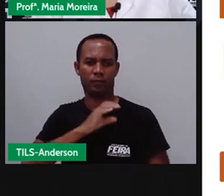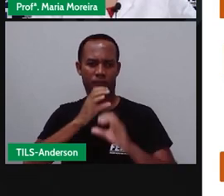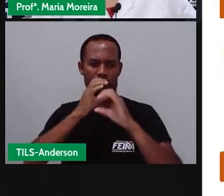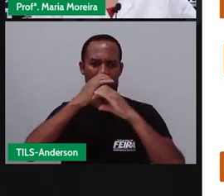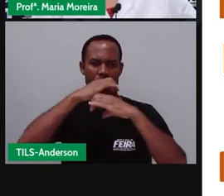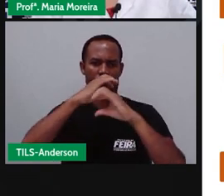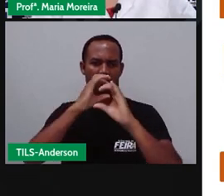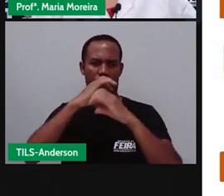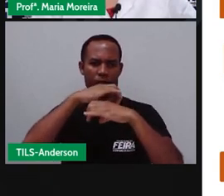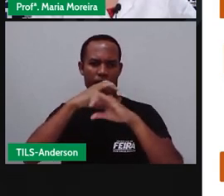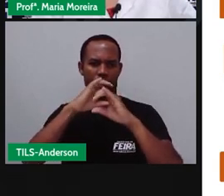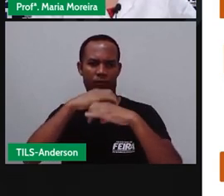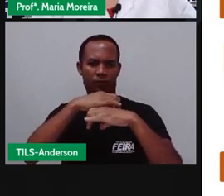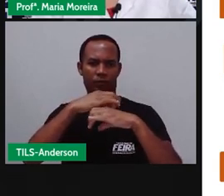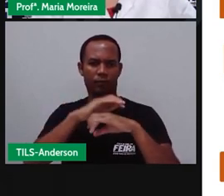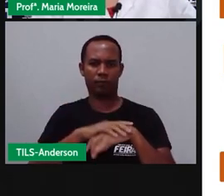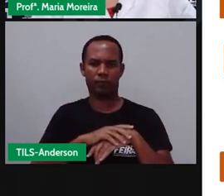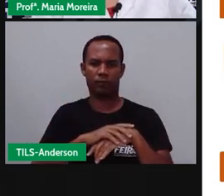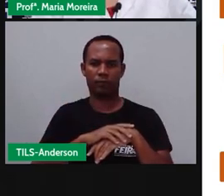engenheiro,